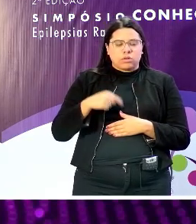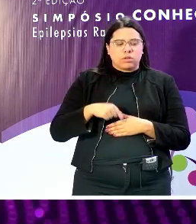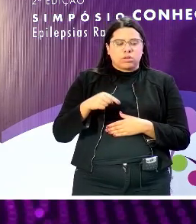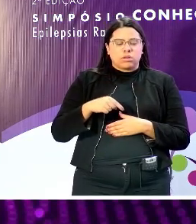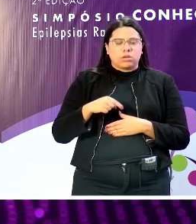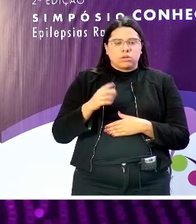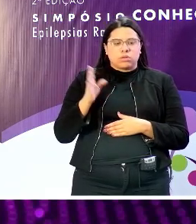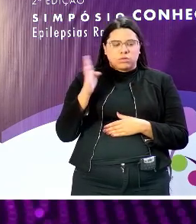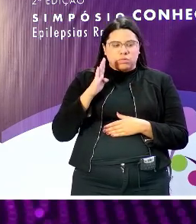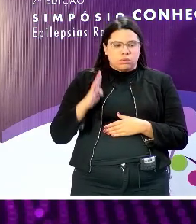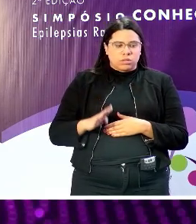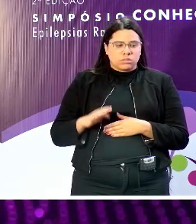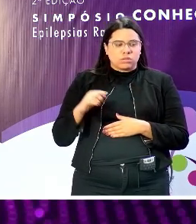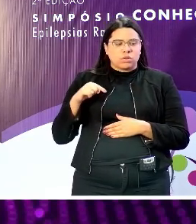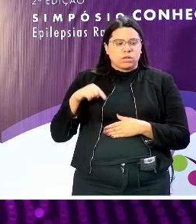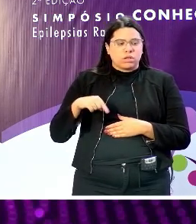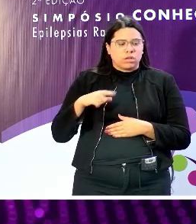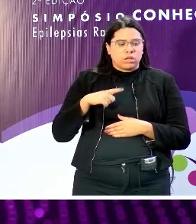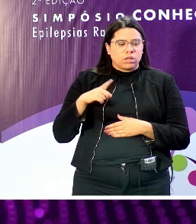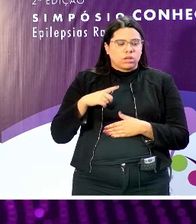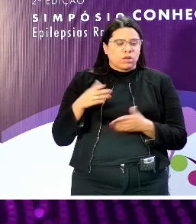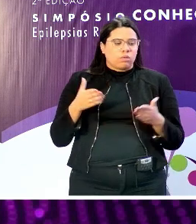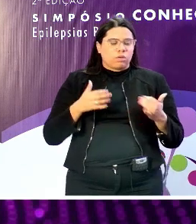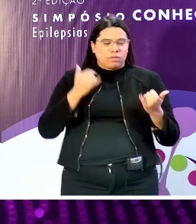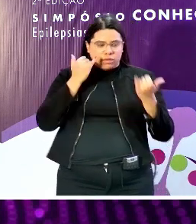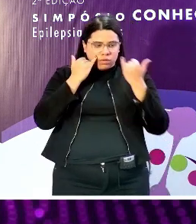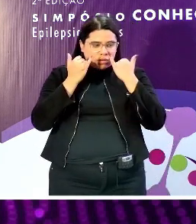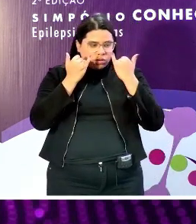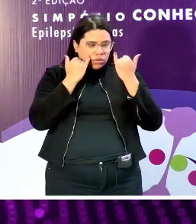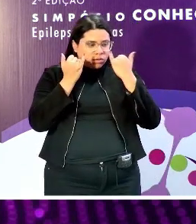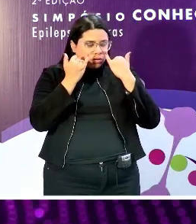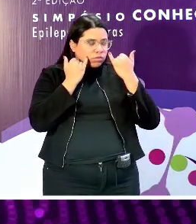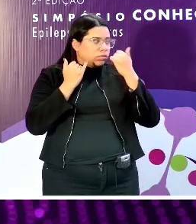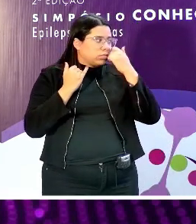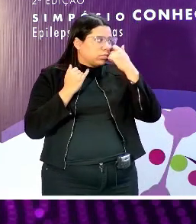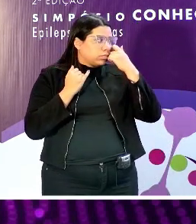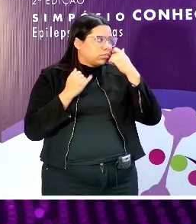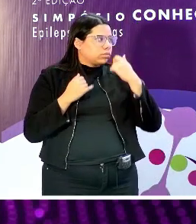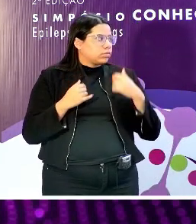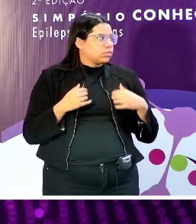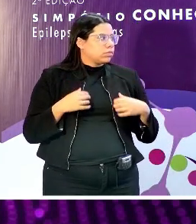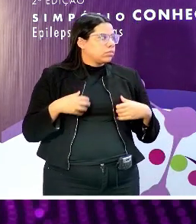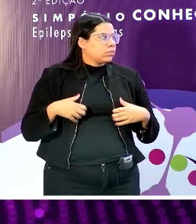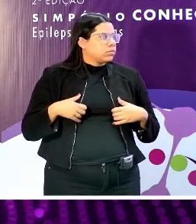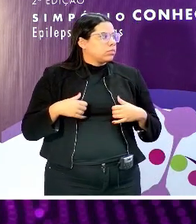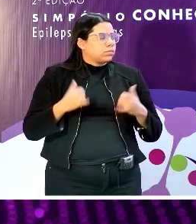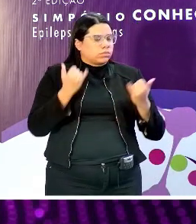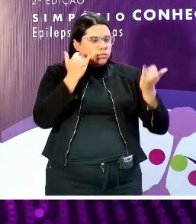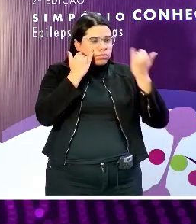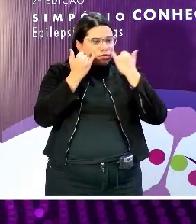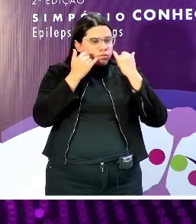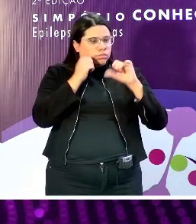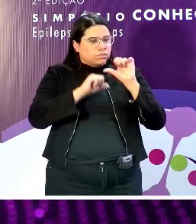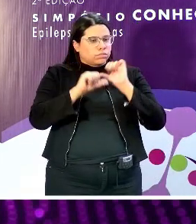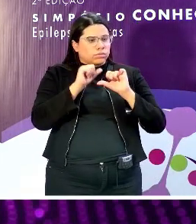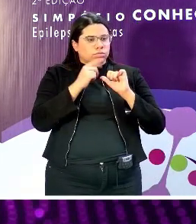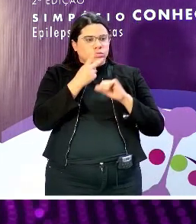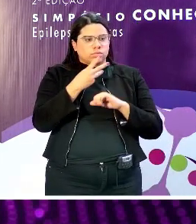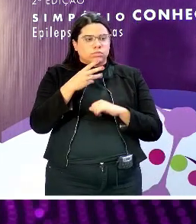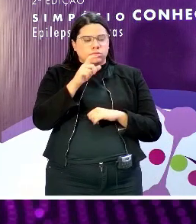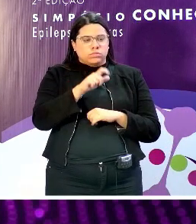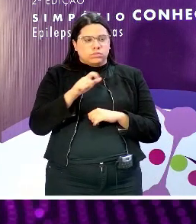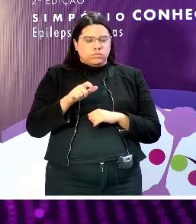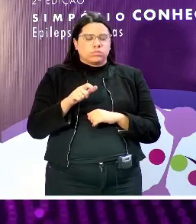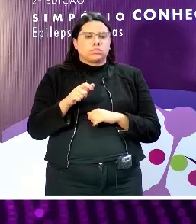Desses 30, a gente tem dados, né, dados das alterações dos pacientes de 23 deles.